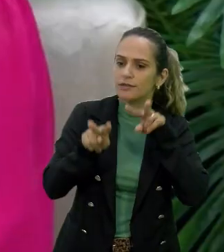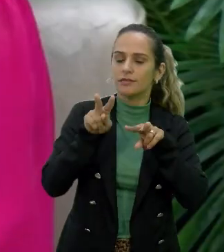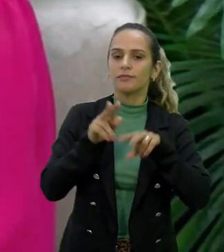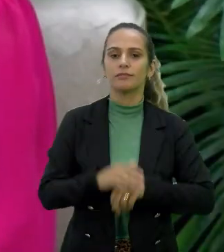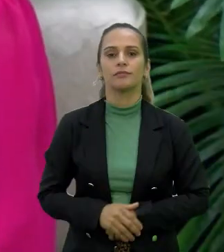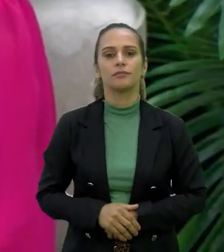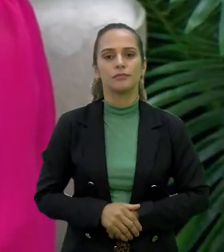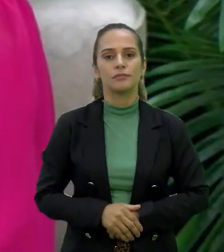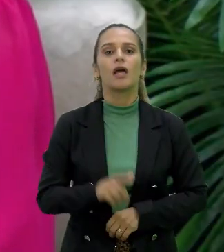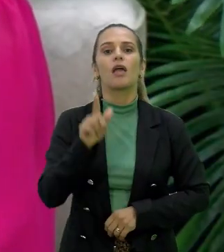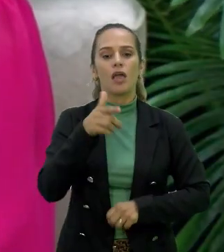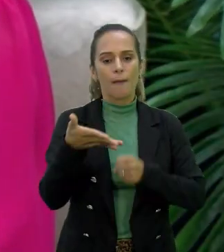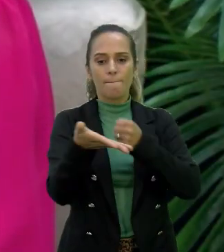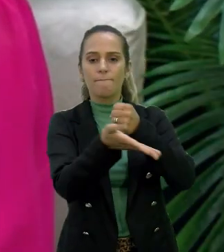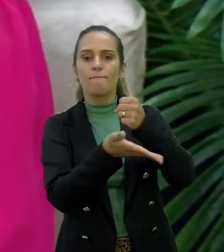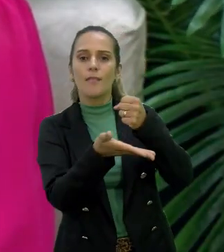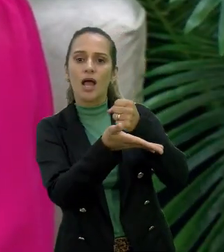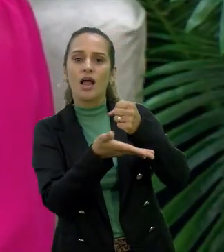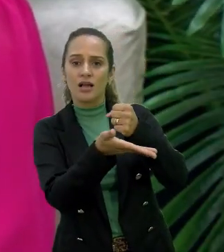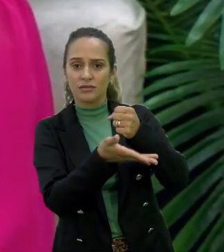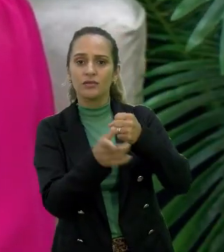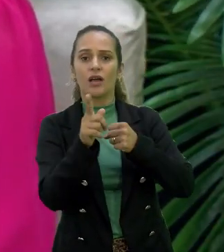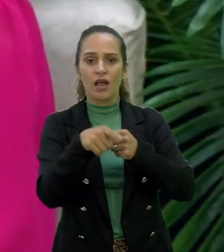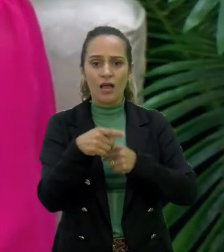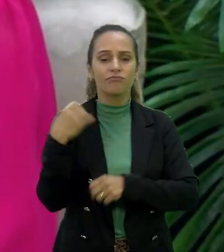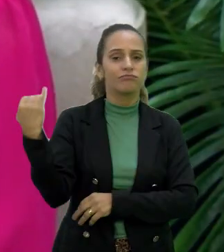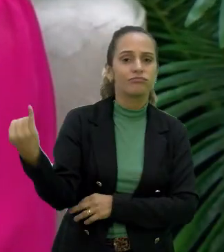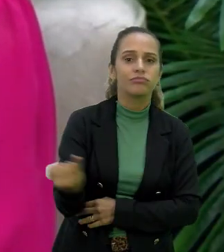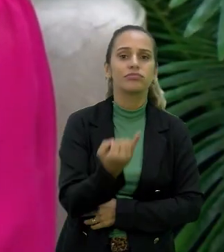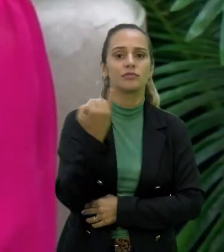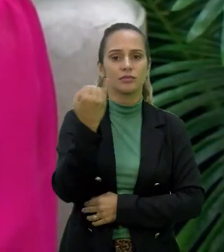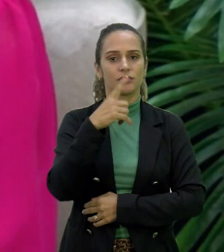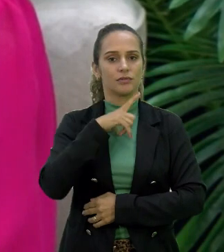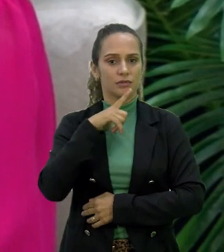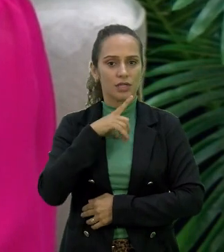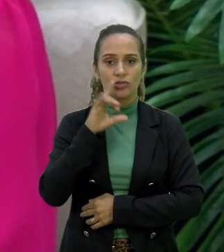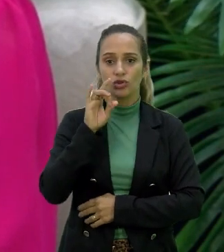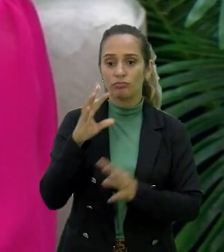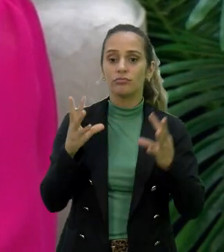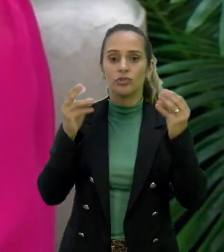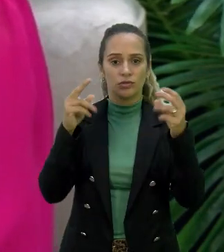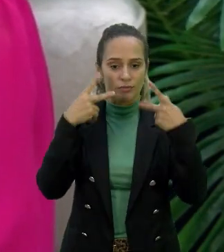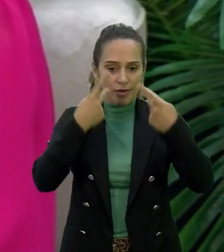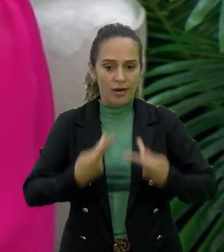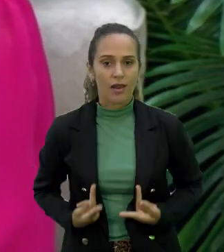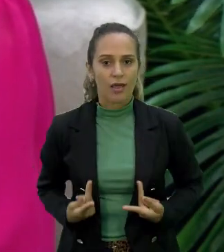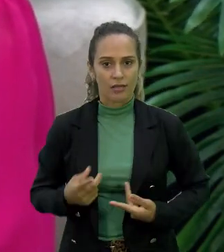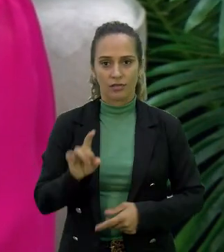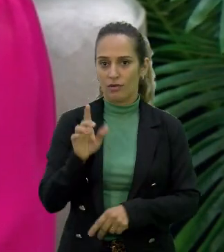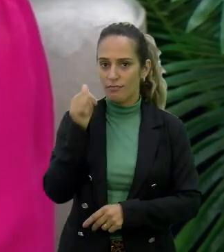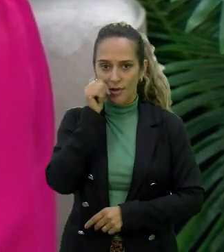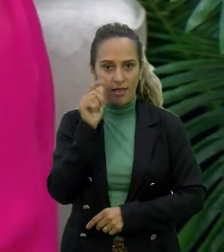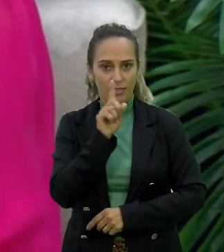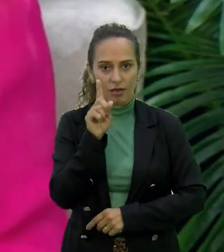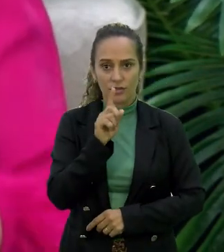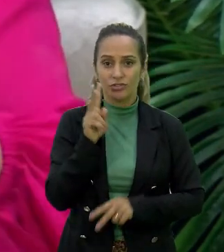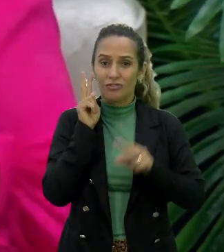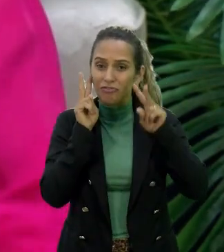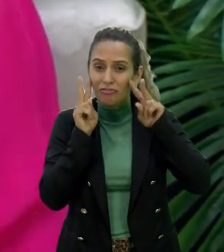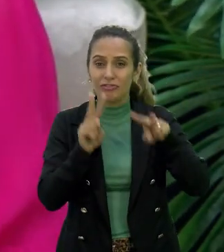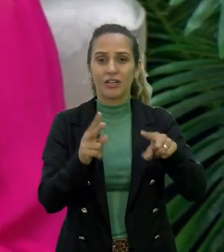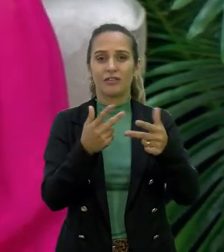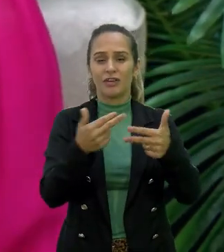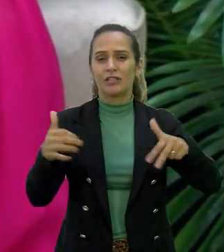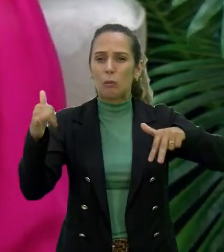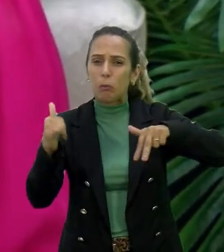é o direito fundamental do ser humano né não apenas as mulheres e quando a gente vê tanta violência tanto feminicídio